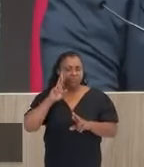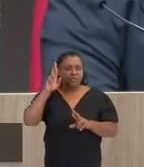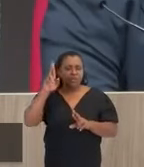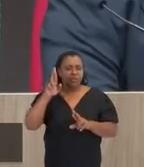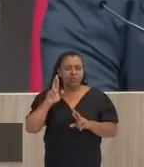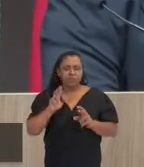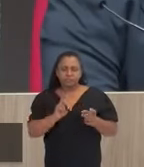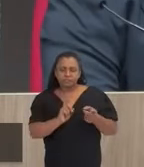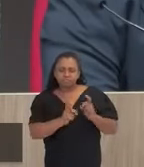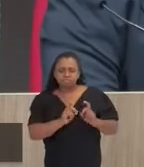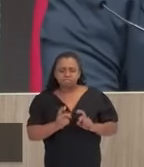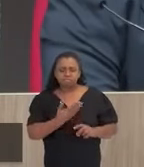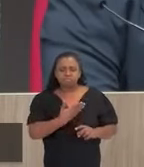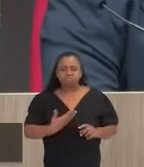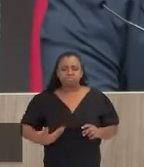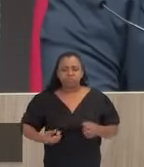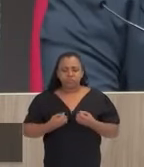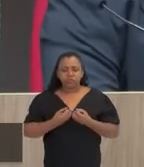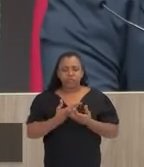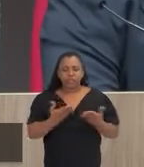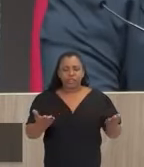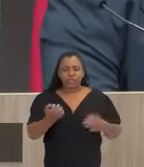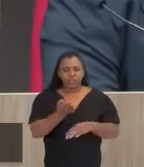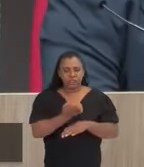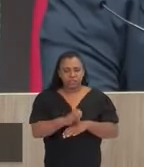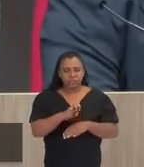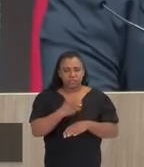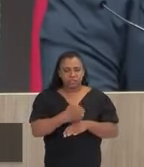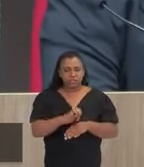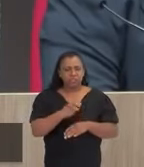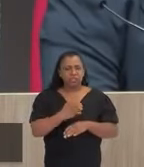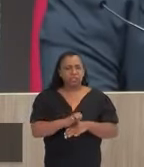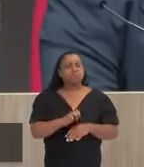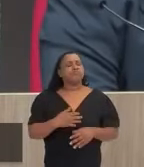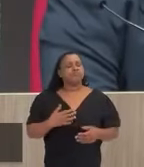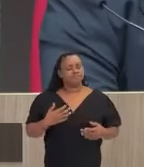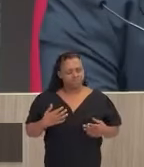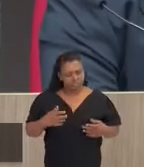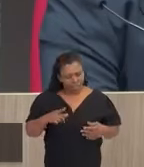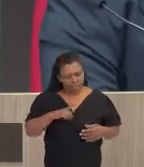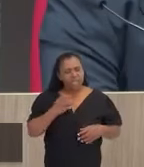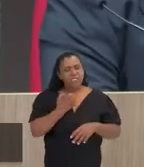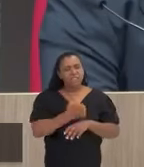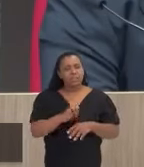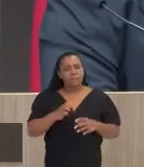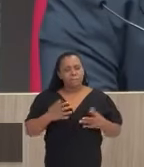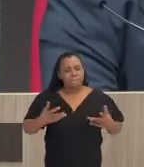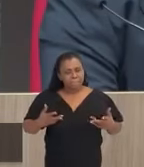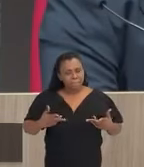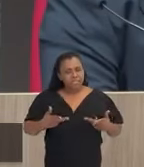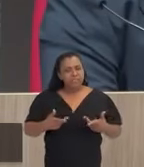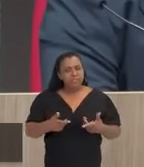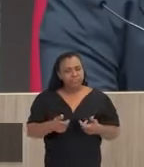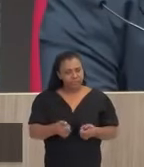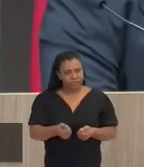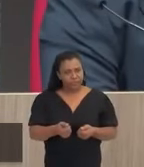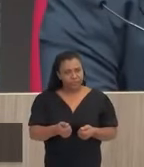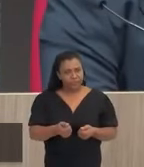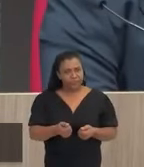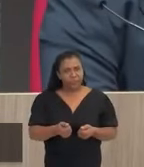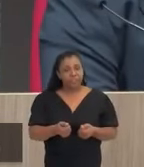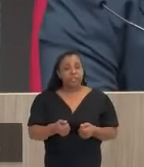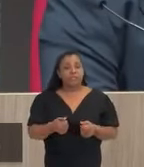oferece muito estágio, né? tanto estágios muito bons como esse tipo de estágio fraudulento. Eu sou lá de